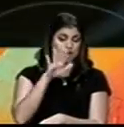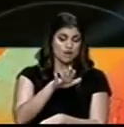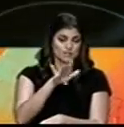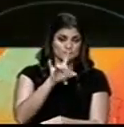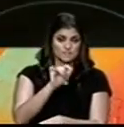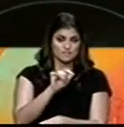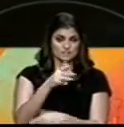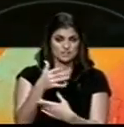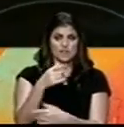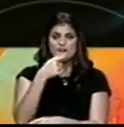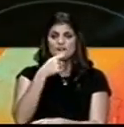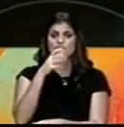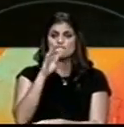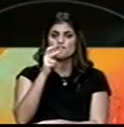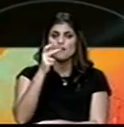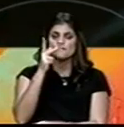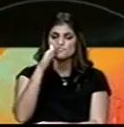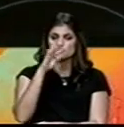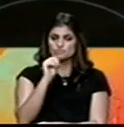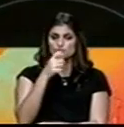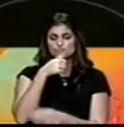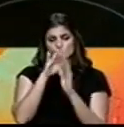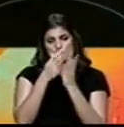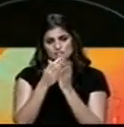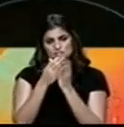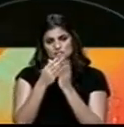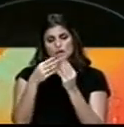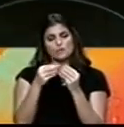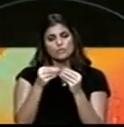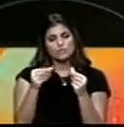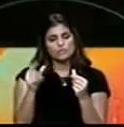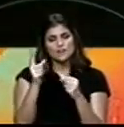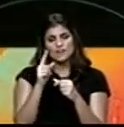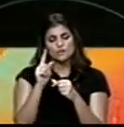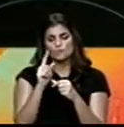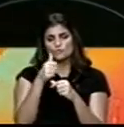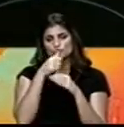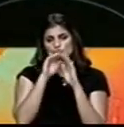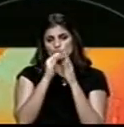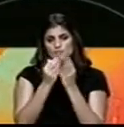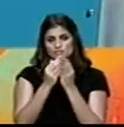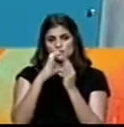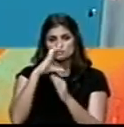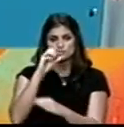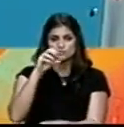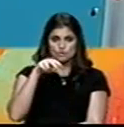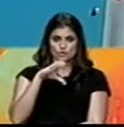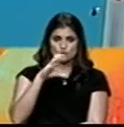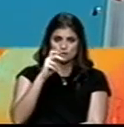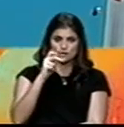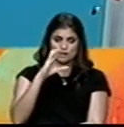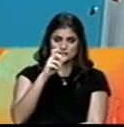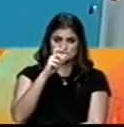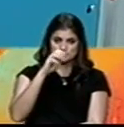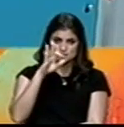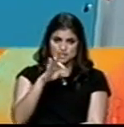O tomate. O tomate. Sim. Era polpa? Não, era tomate com cacê. Com cacê quer dizer